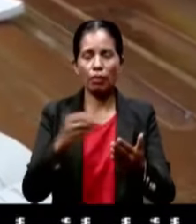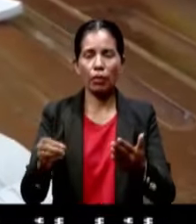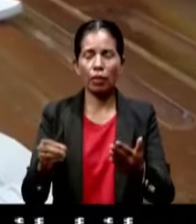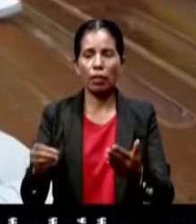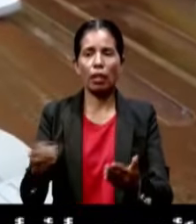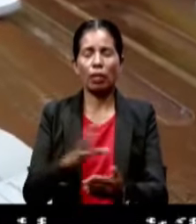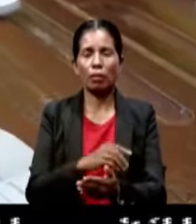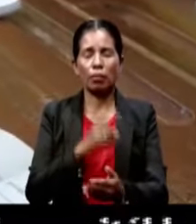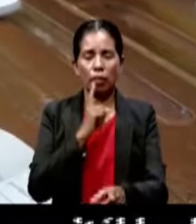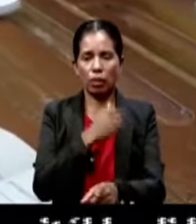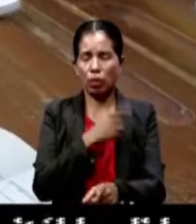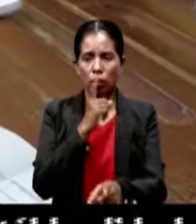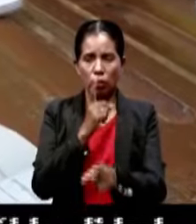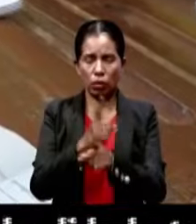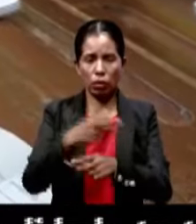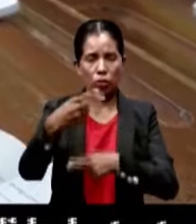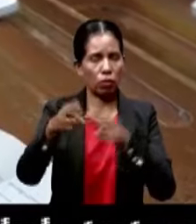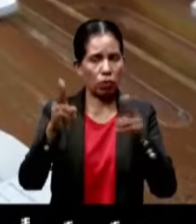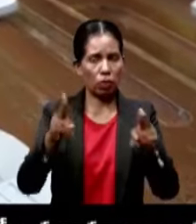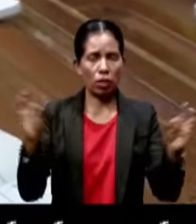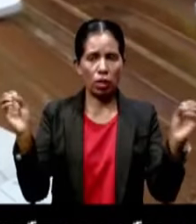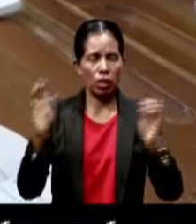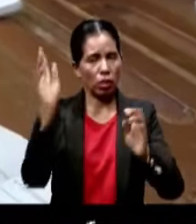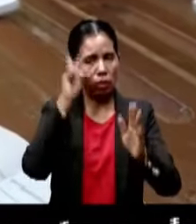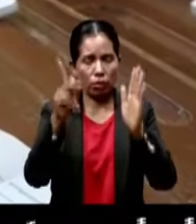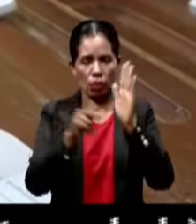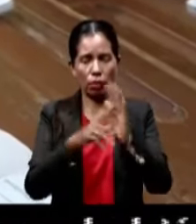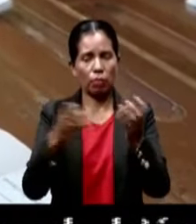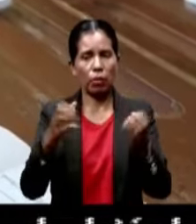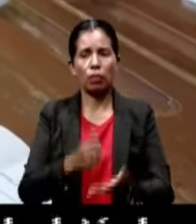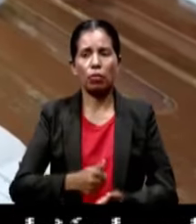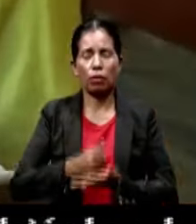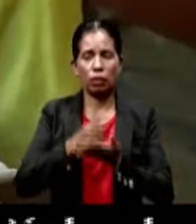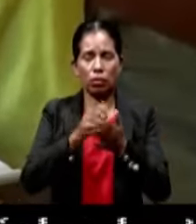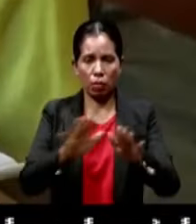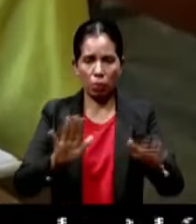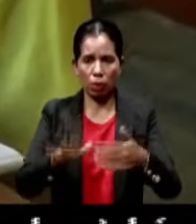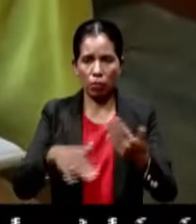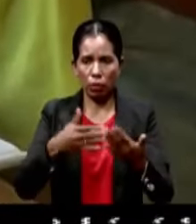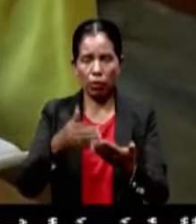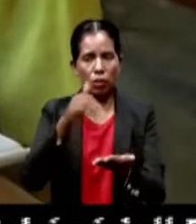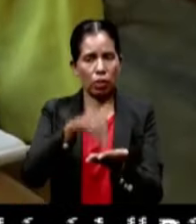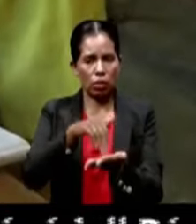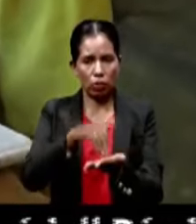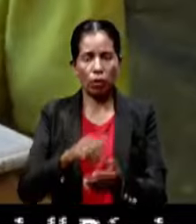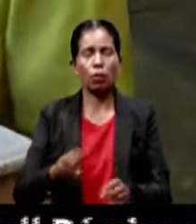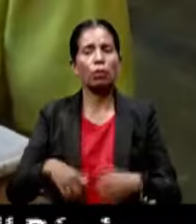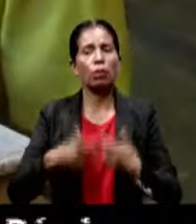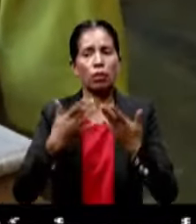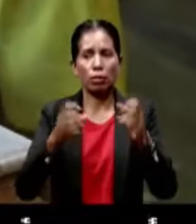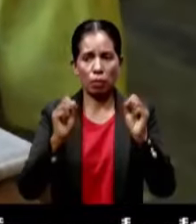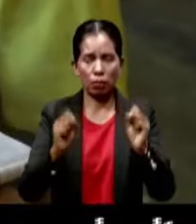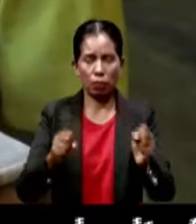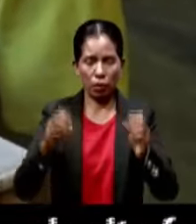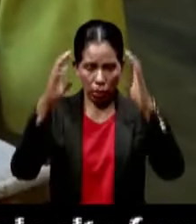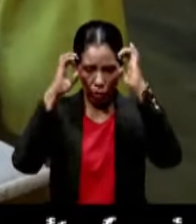nebela máximo, sala de aula nebela ia imagem, para que tu facilita que coan sira ni estudo. O ensamo bela garante